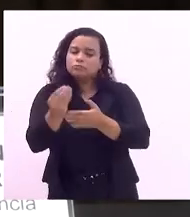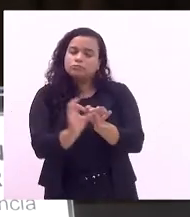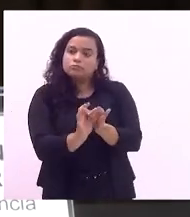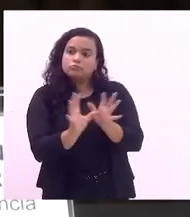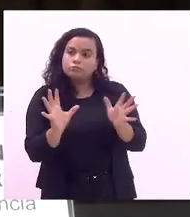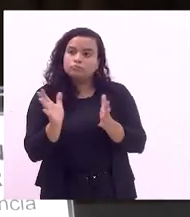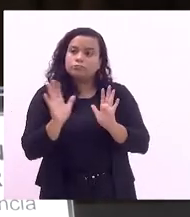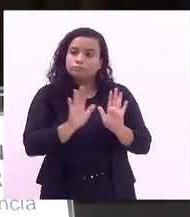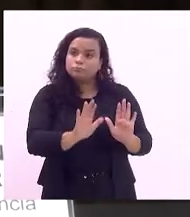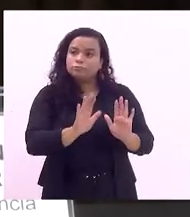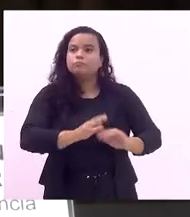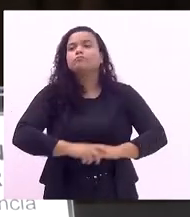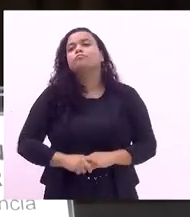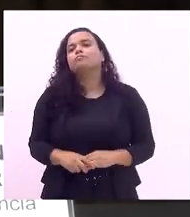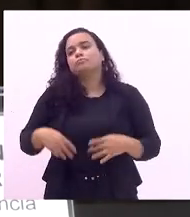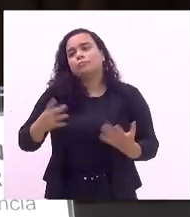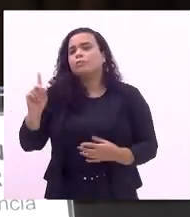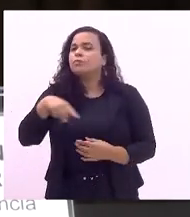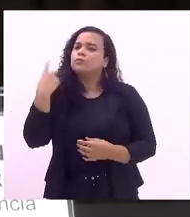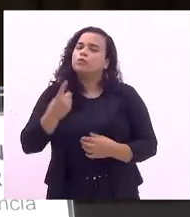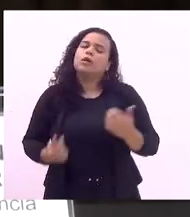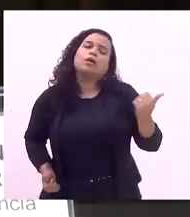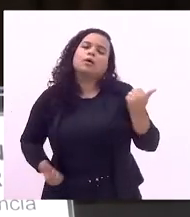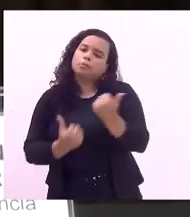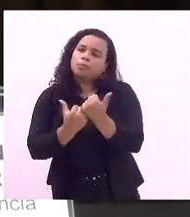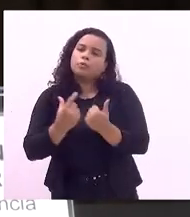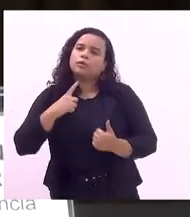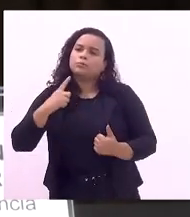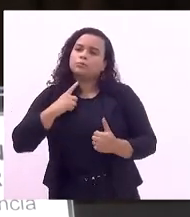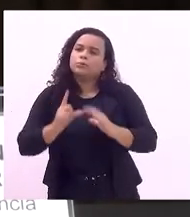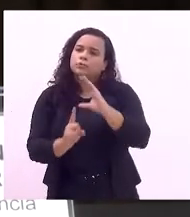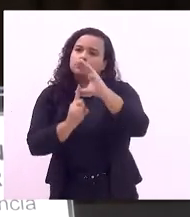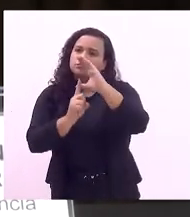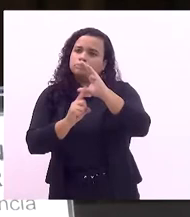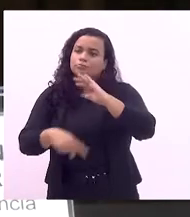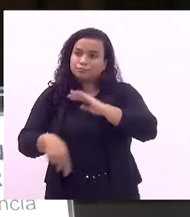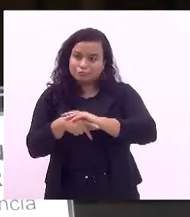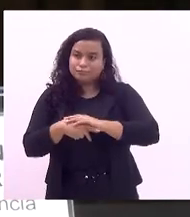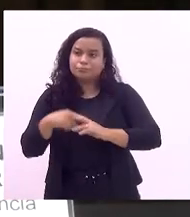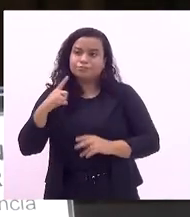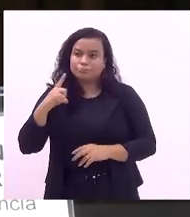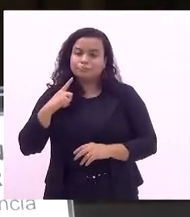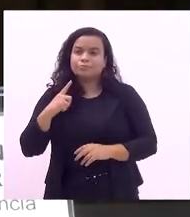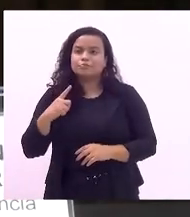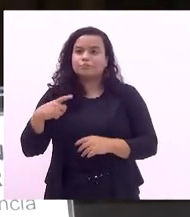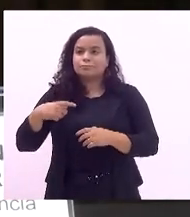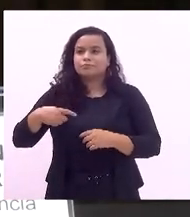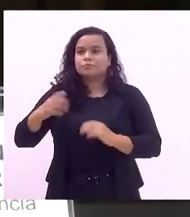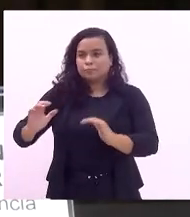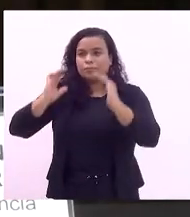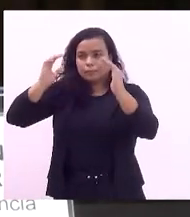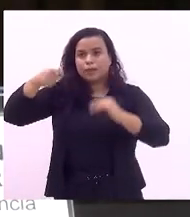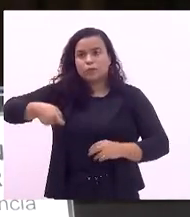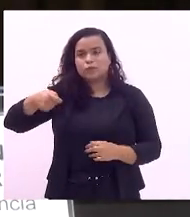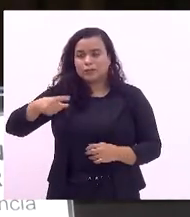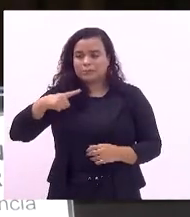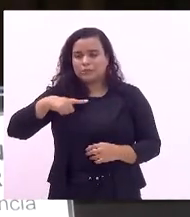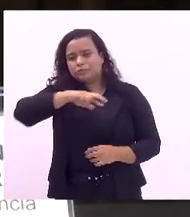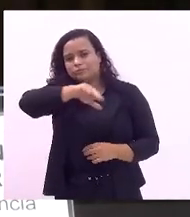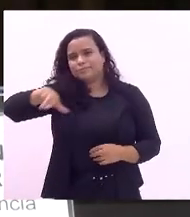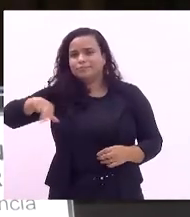e nós estamos aqui para apoiar como capelães estas autoridades É uma